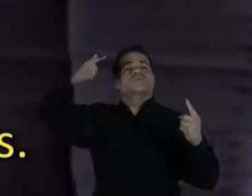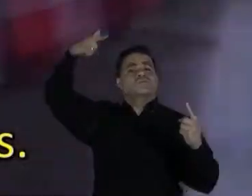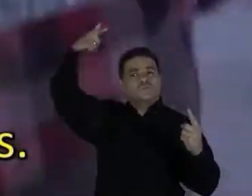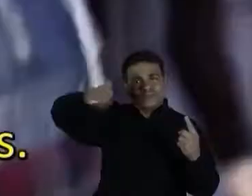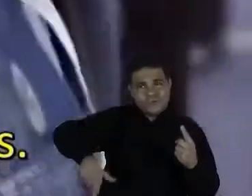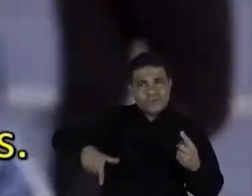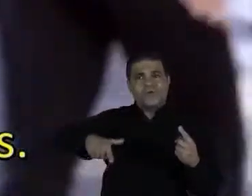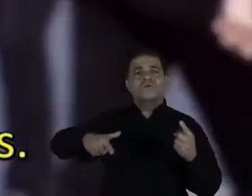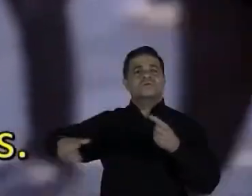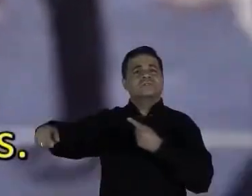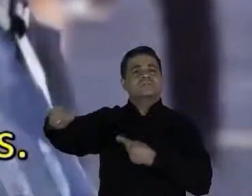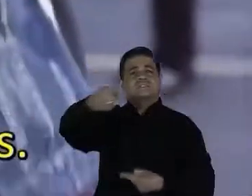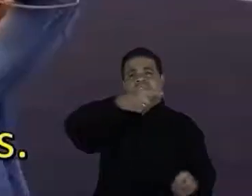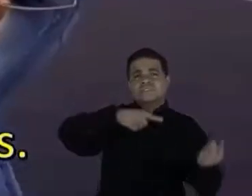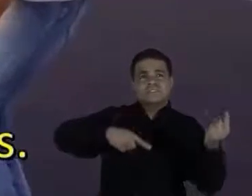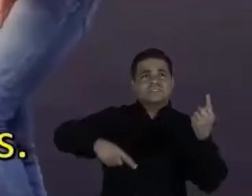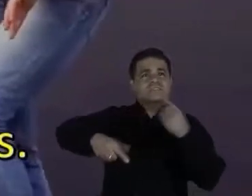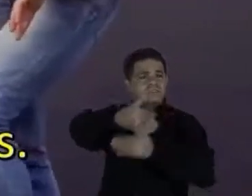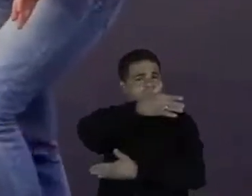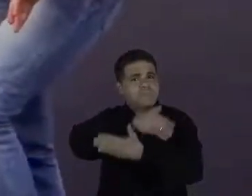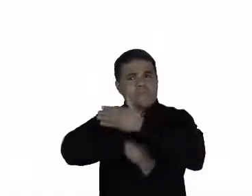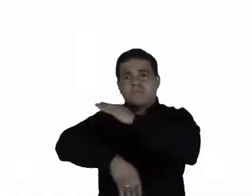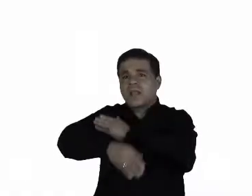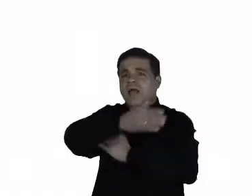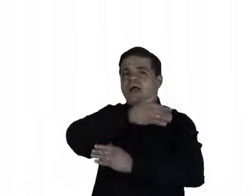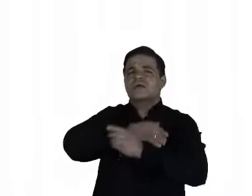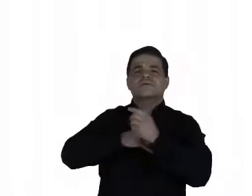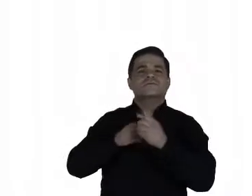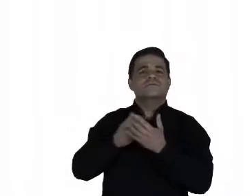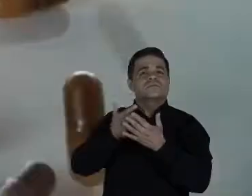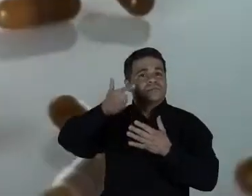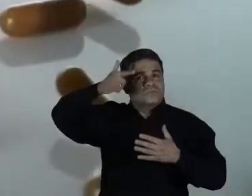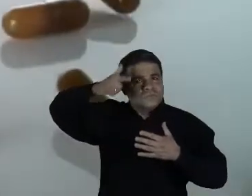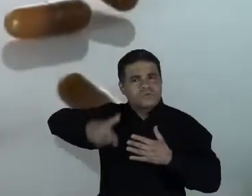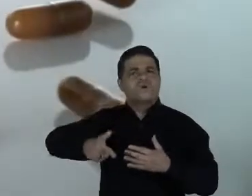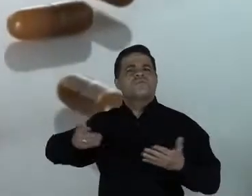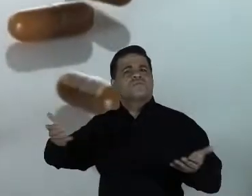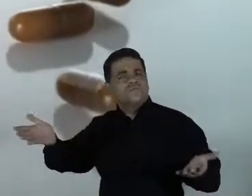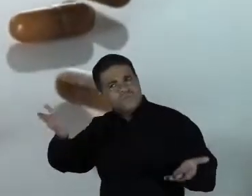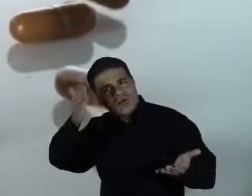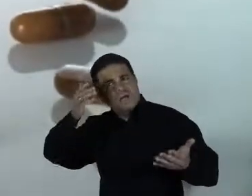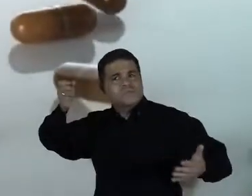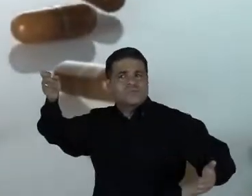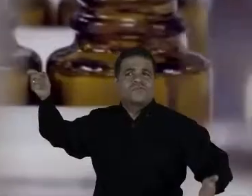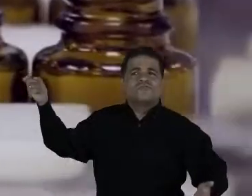Novamente, vamos entrelaçar os braços. Novamente, vamos inovar.